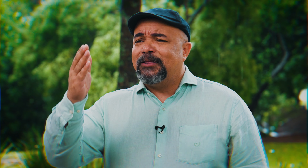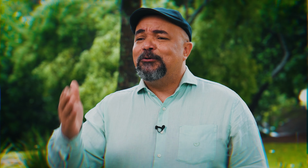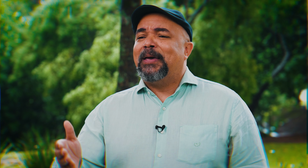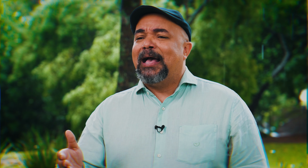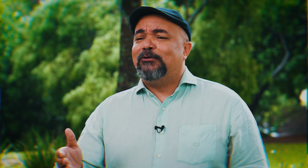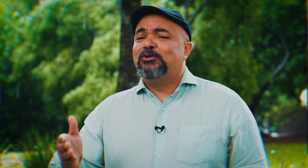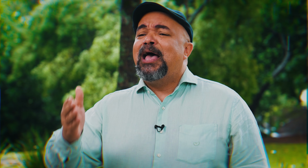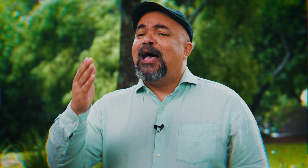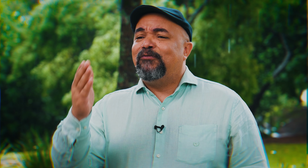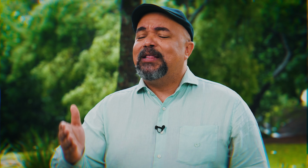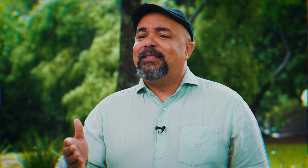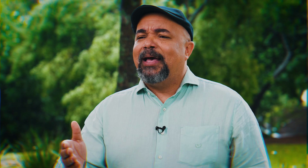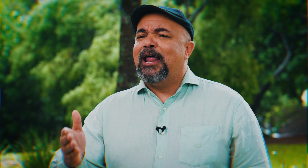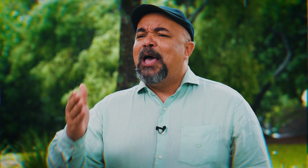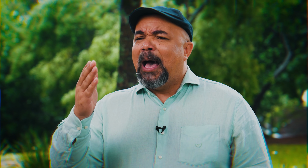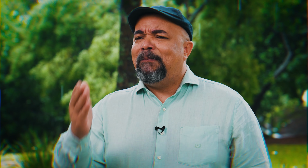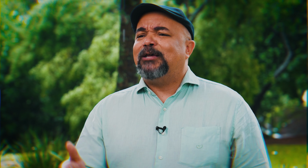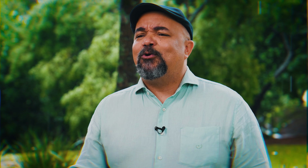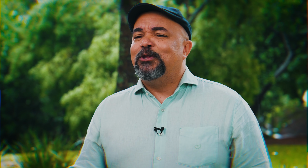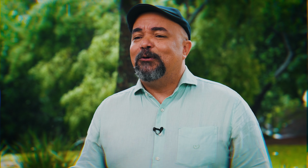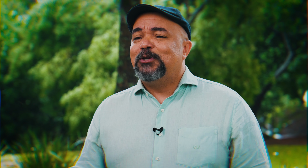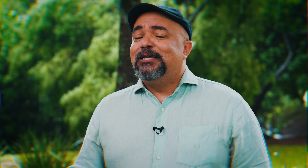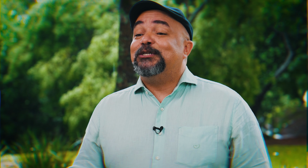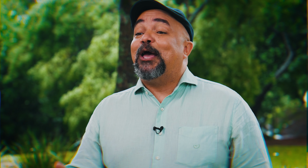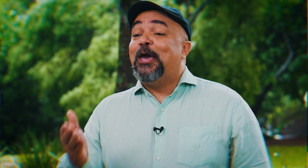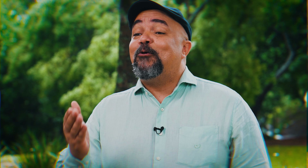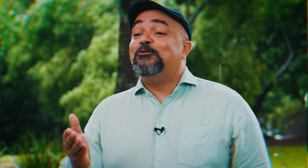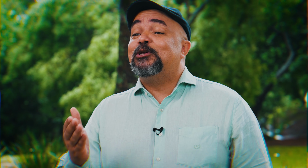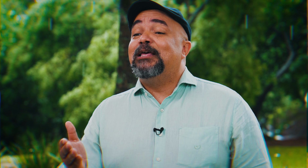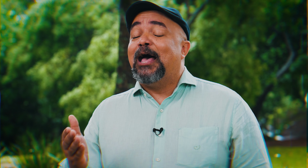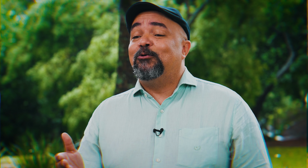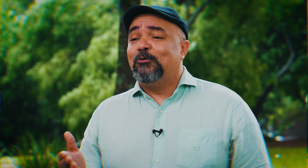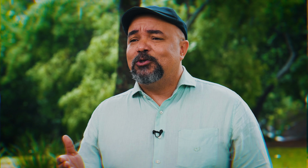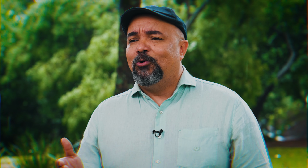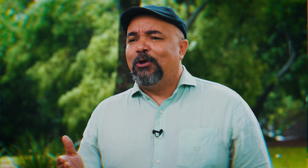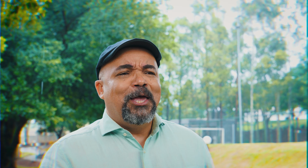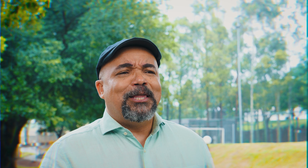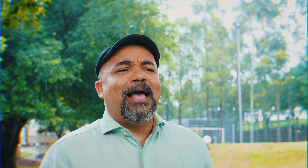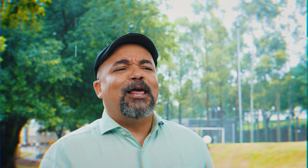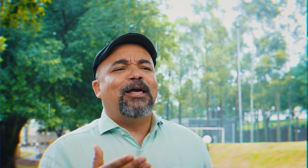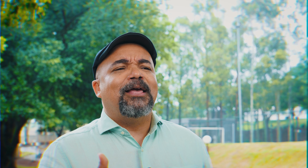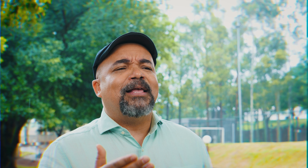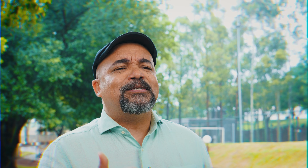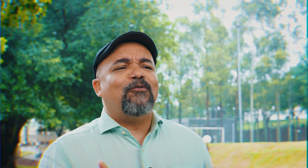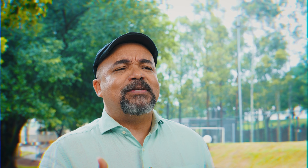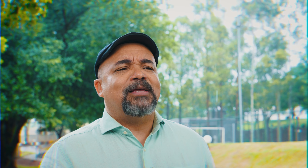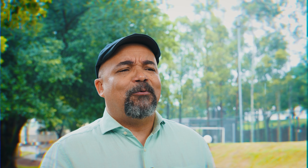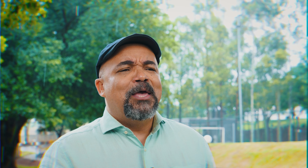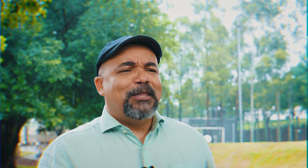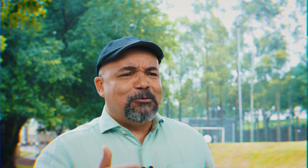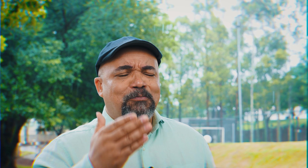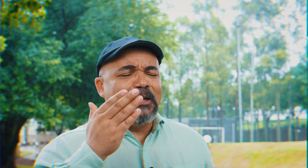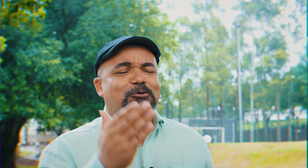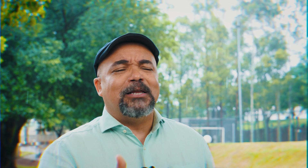receba o perdão de pecados, a vida eterna, a paz com Deus, seja reconciliado com o Senhor, tenha a alegria da